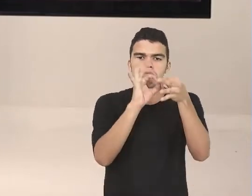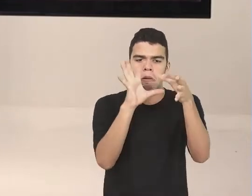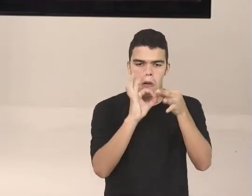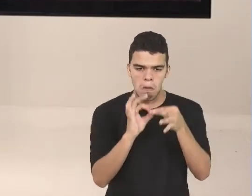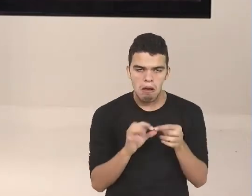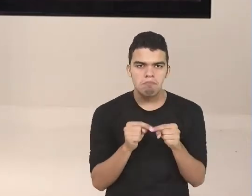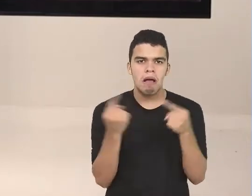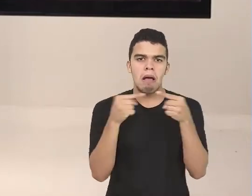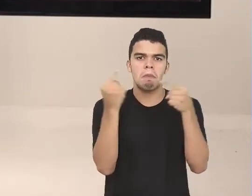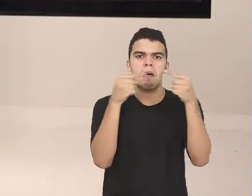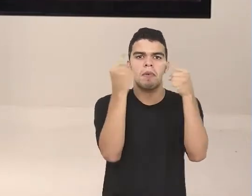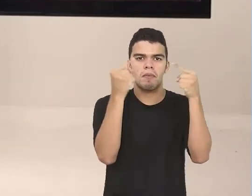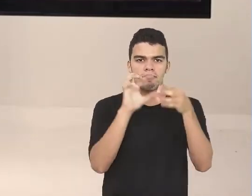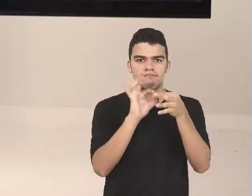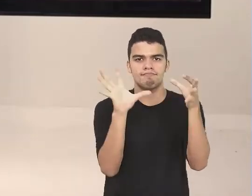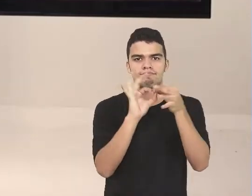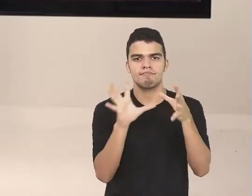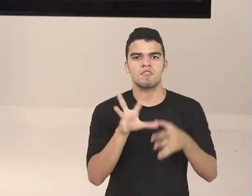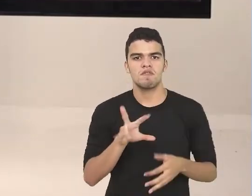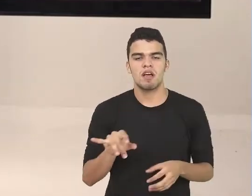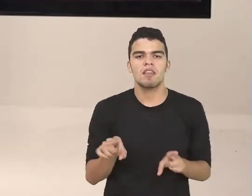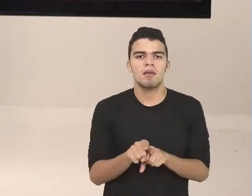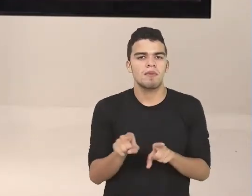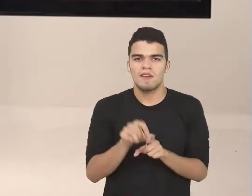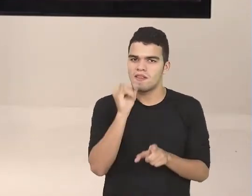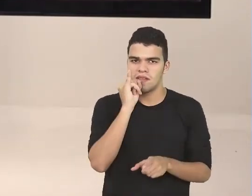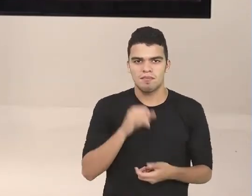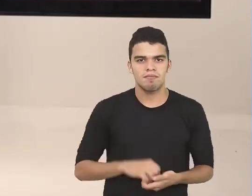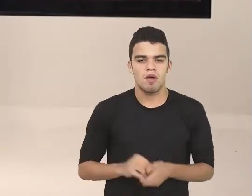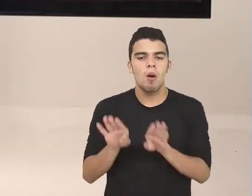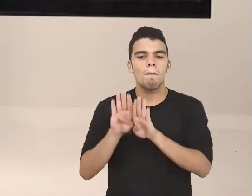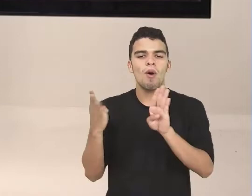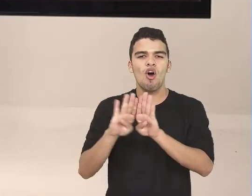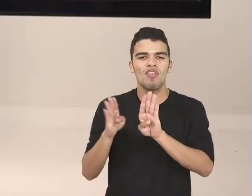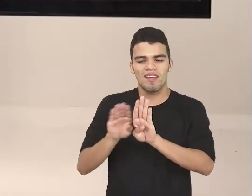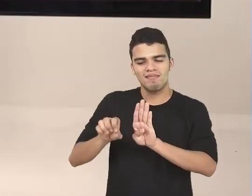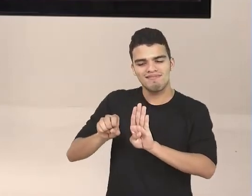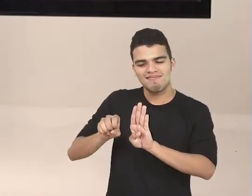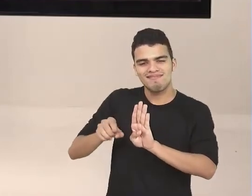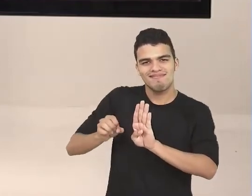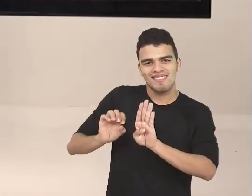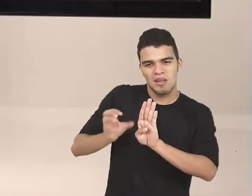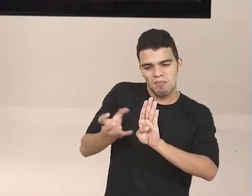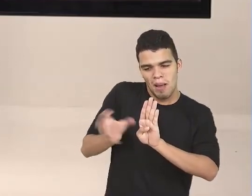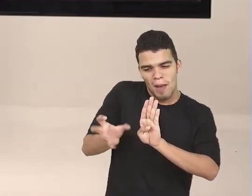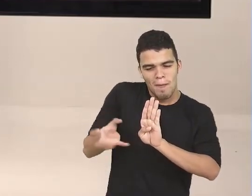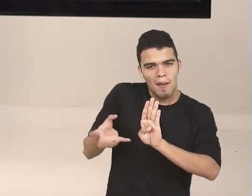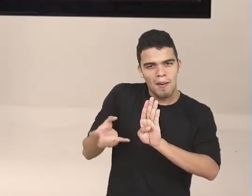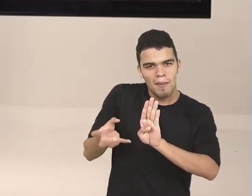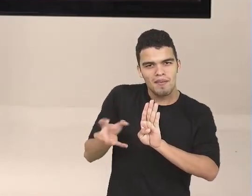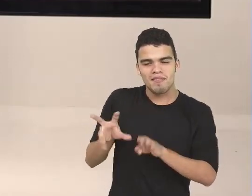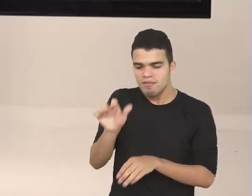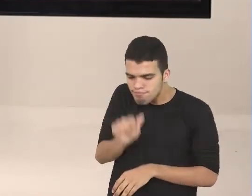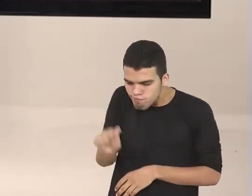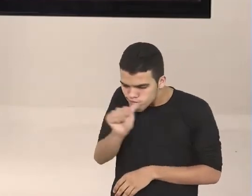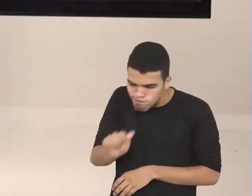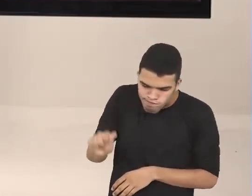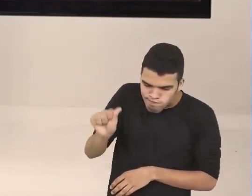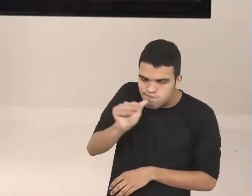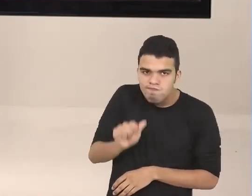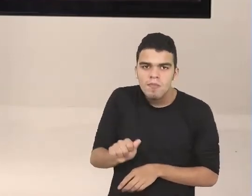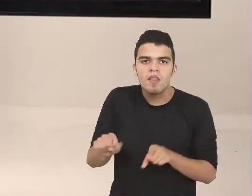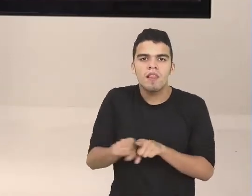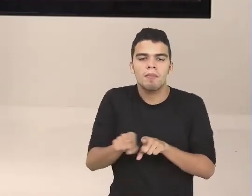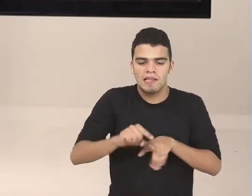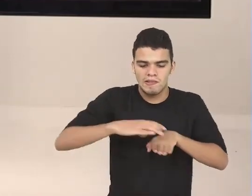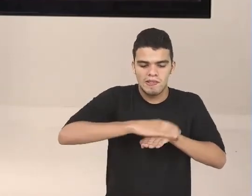Como, por exemplo, higienizar a maçaneta de porta, higienizar o sapato quando a gente entra em casa. É muito